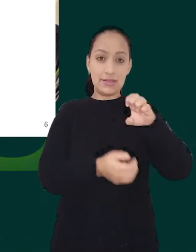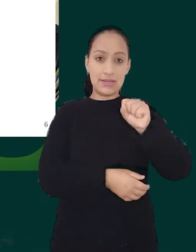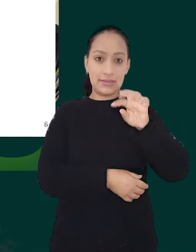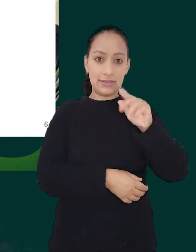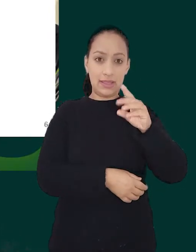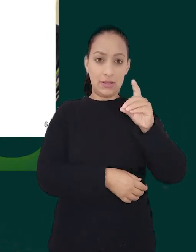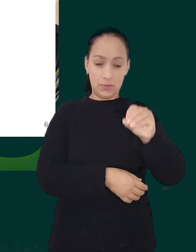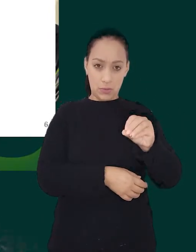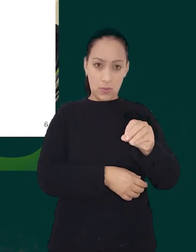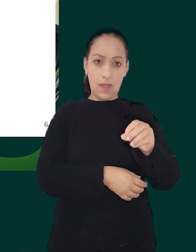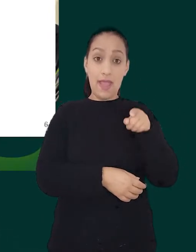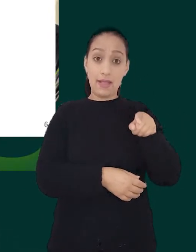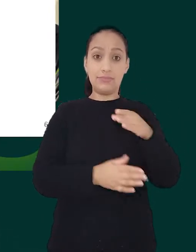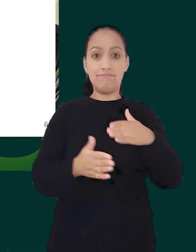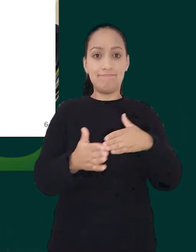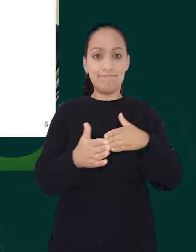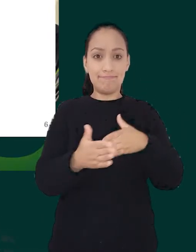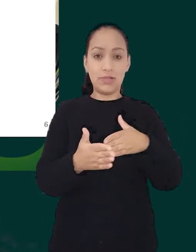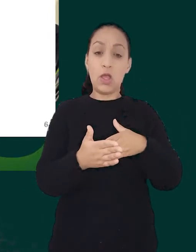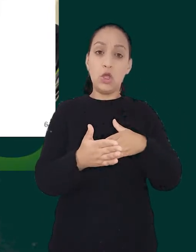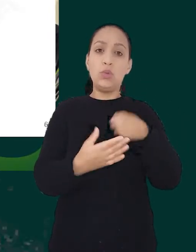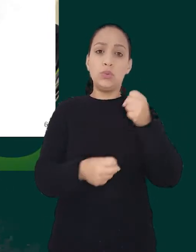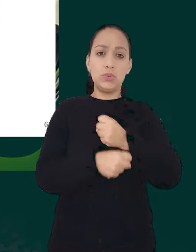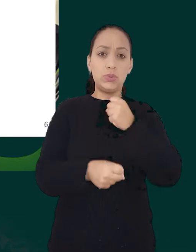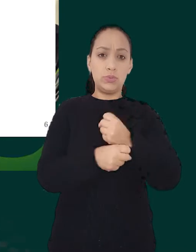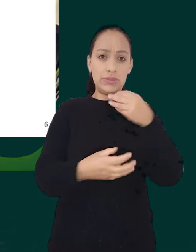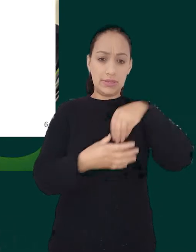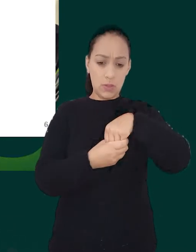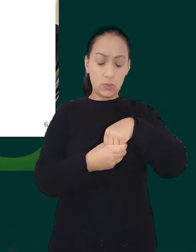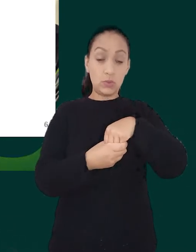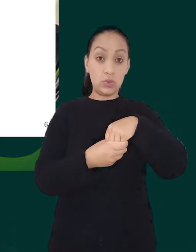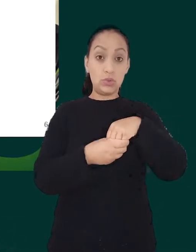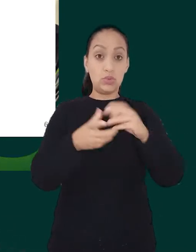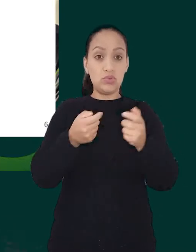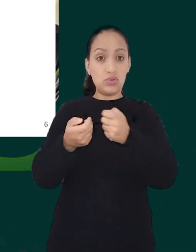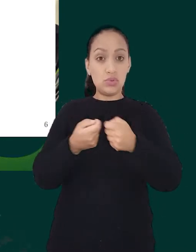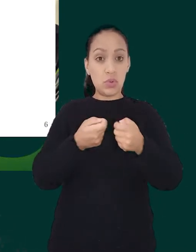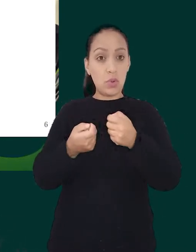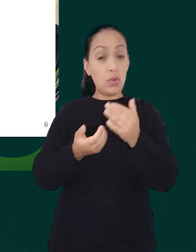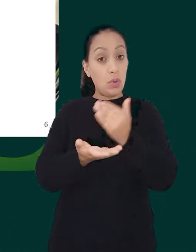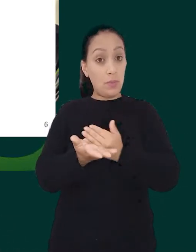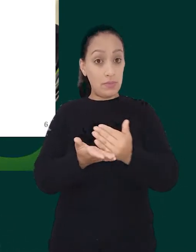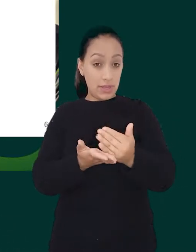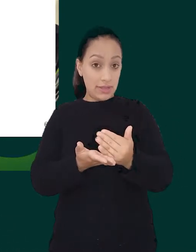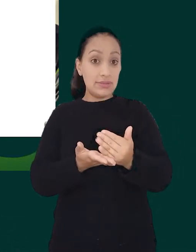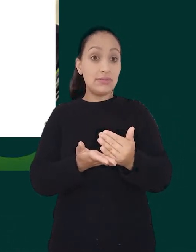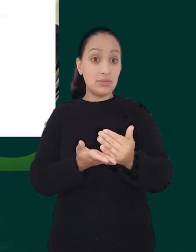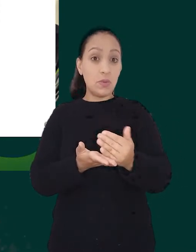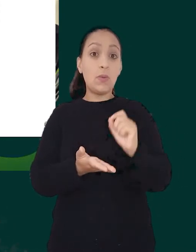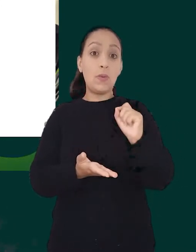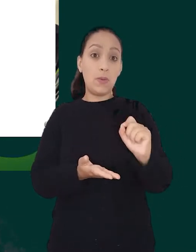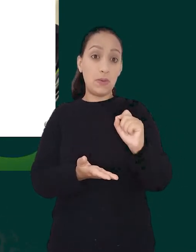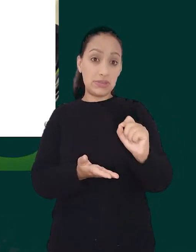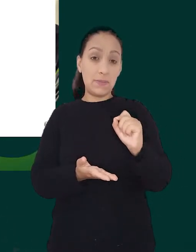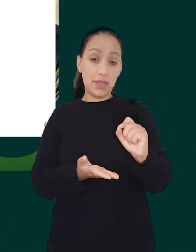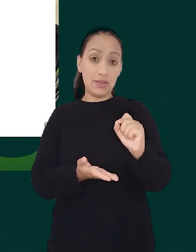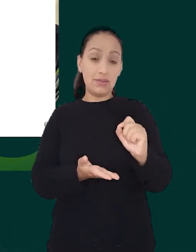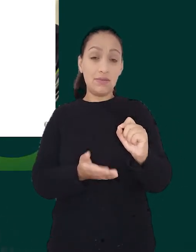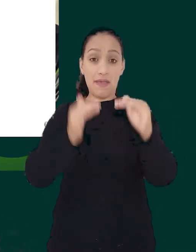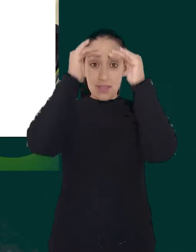né? Então nós construímos ela dentro de um jogo, inicialmente respeitando as ideias do